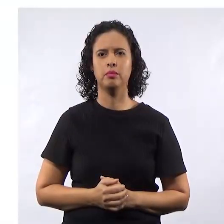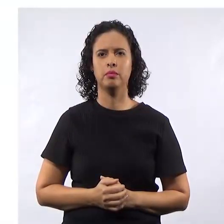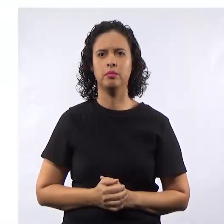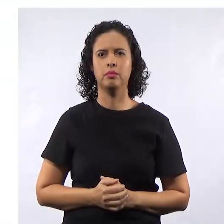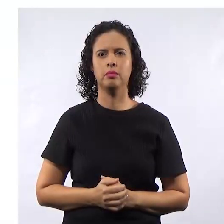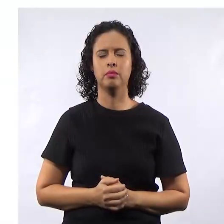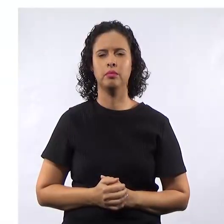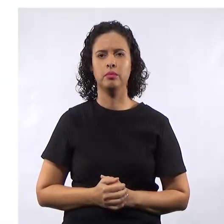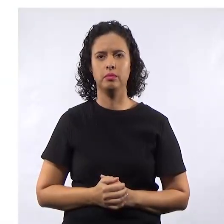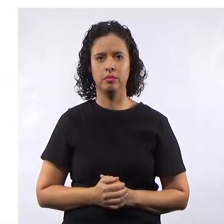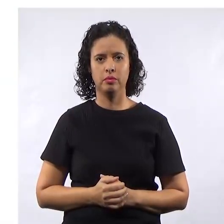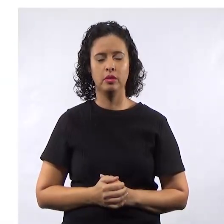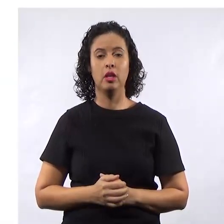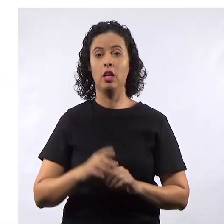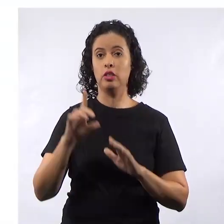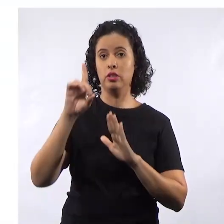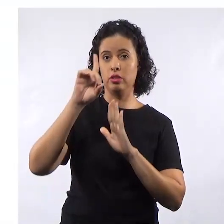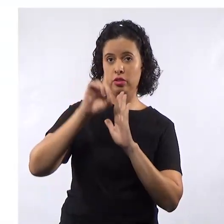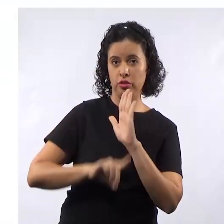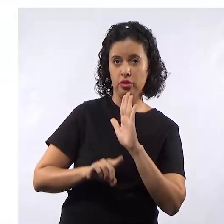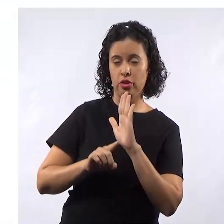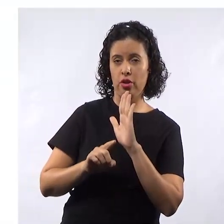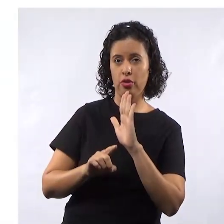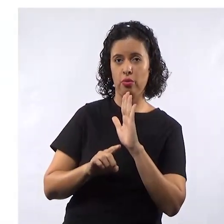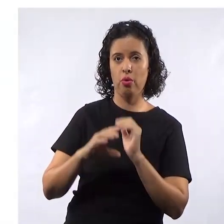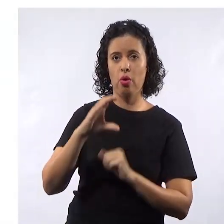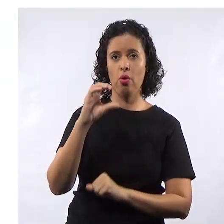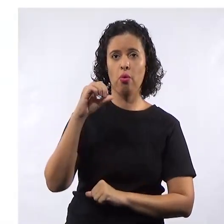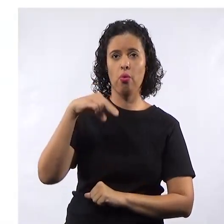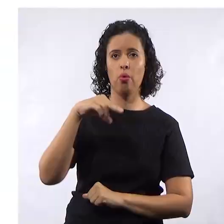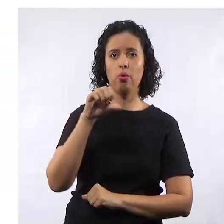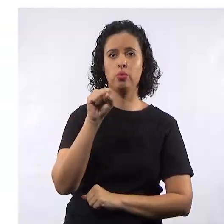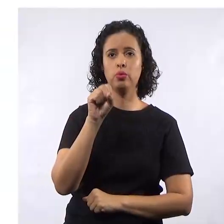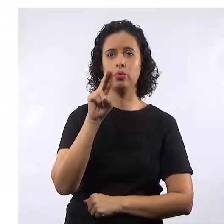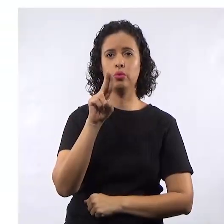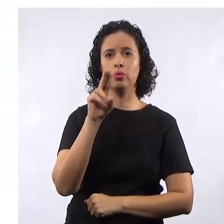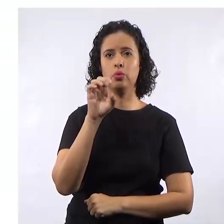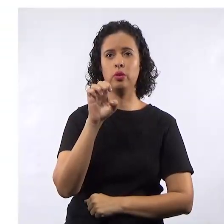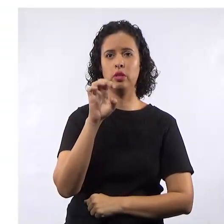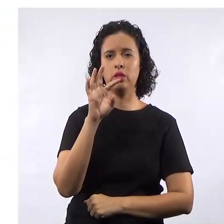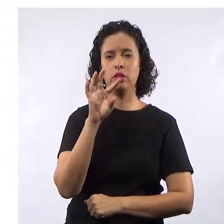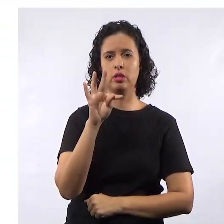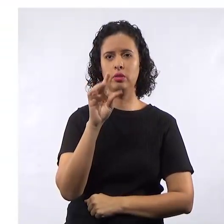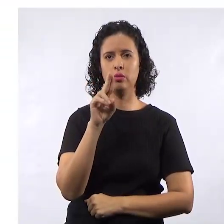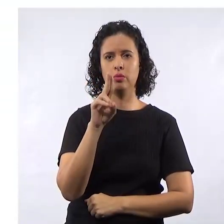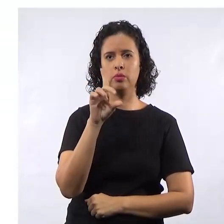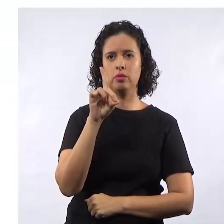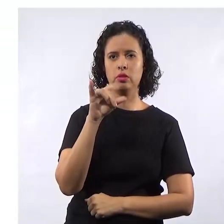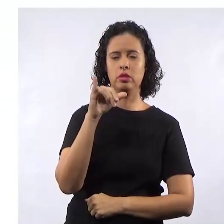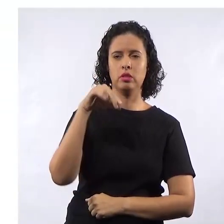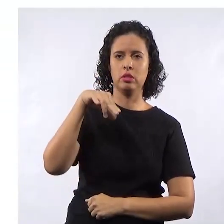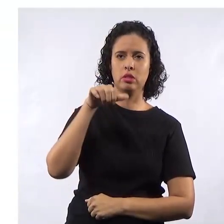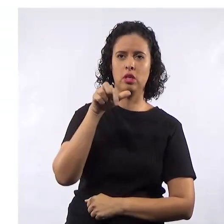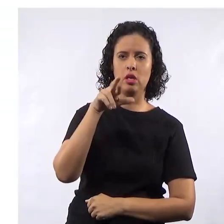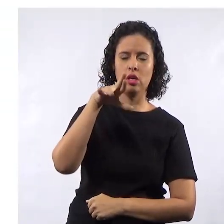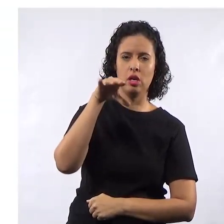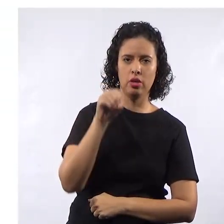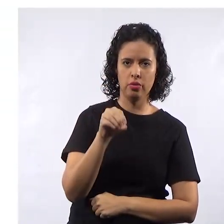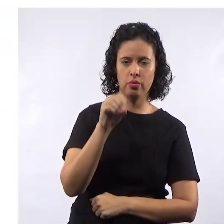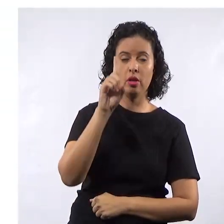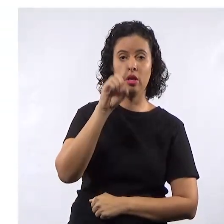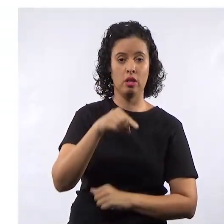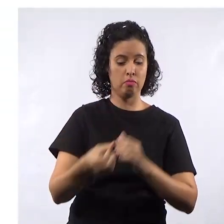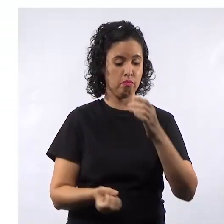consuetudinário, tá? Direito consuetudinário, tá? Que é o quê? O direito que surge